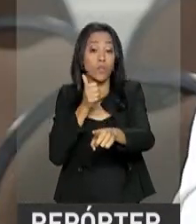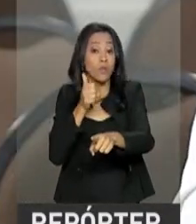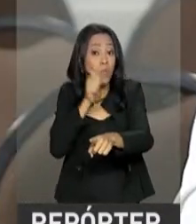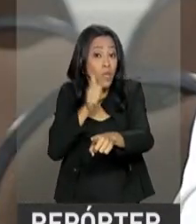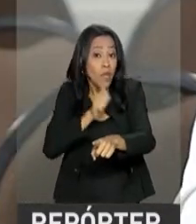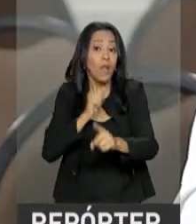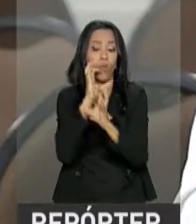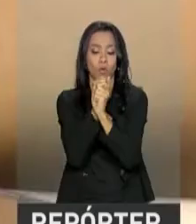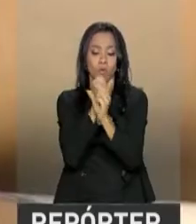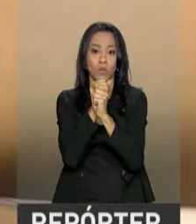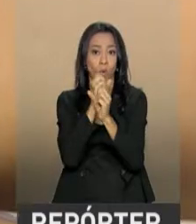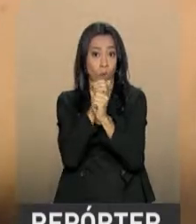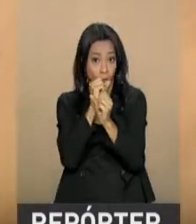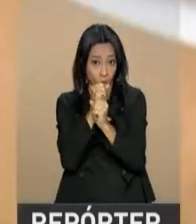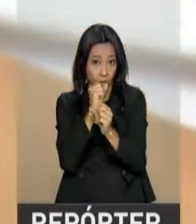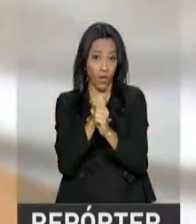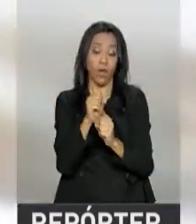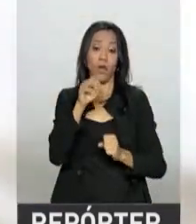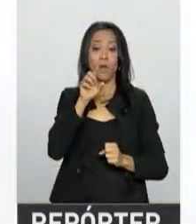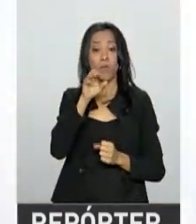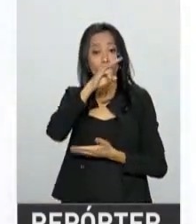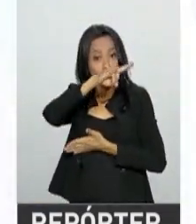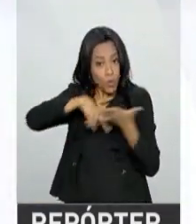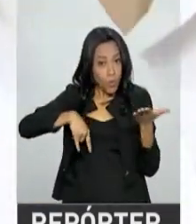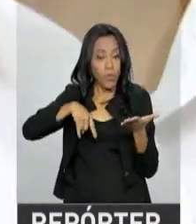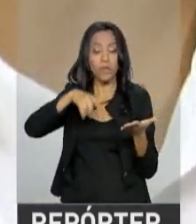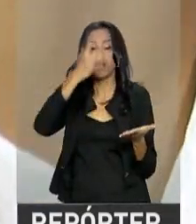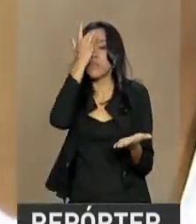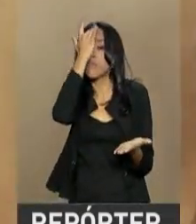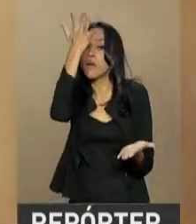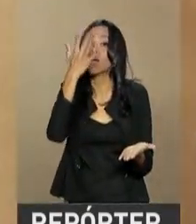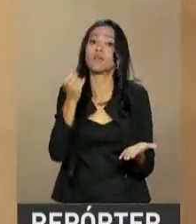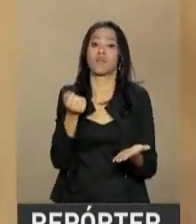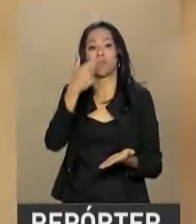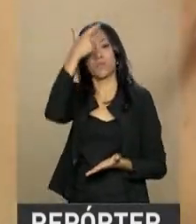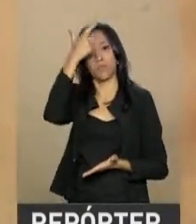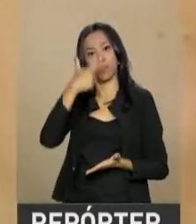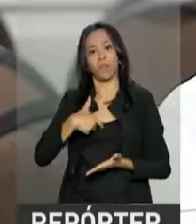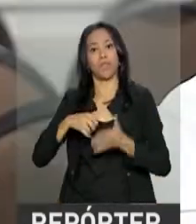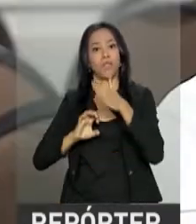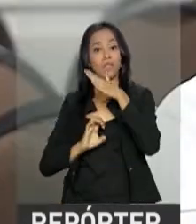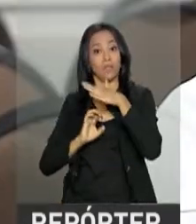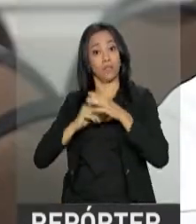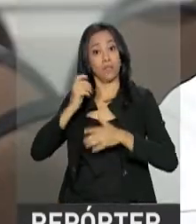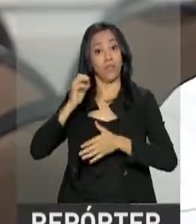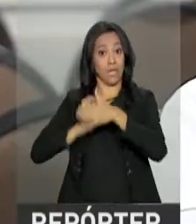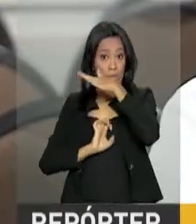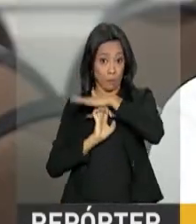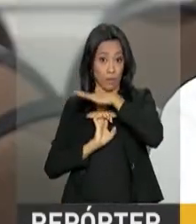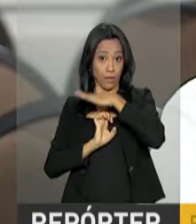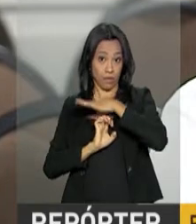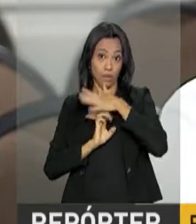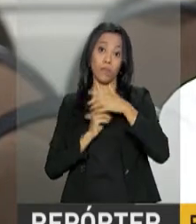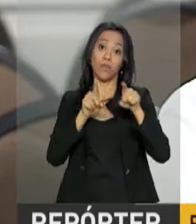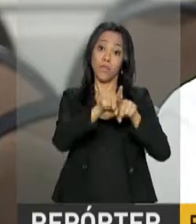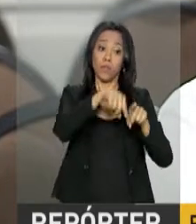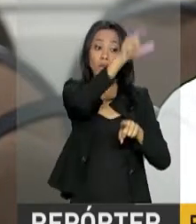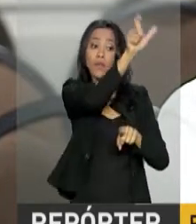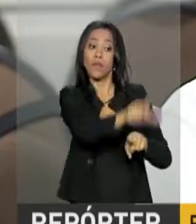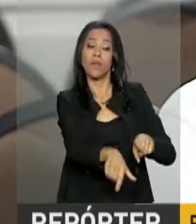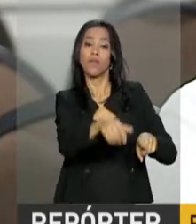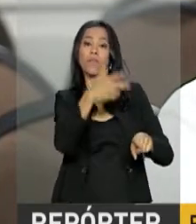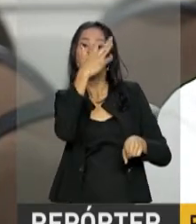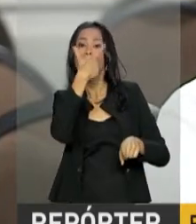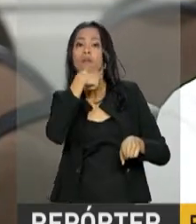implantação do e social vai facilitar a vida tanto para o empresário quanto para o empregado como e social eu vou fazer essas